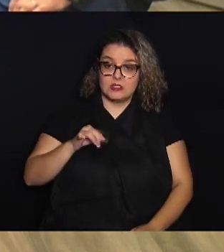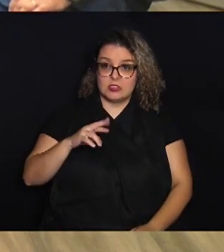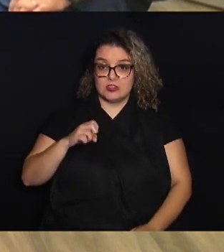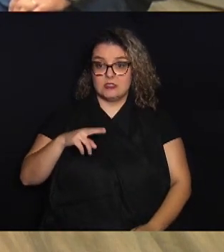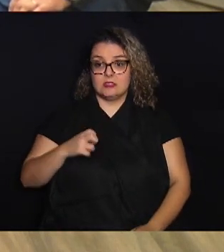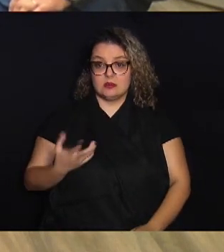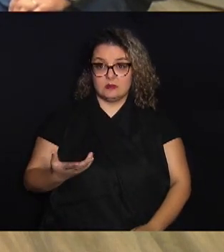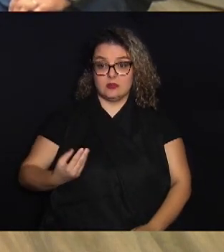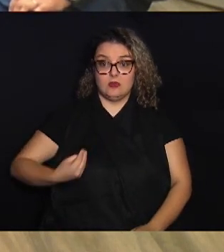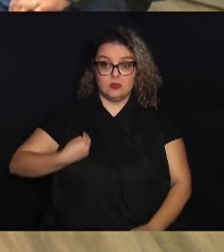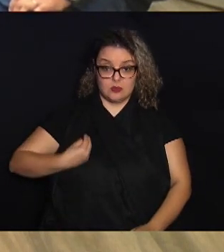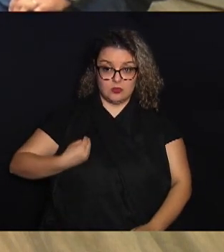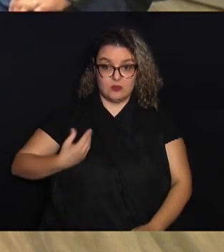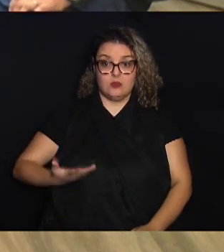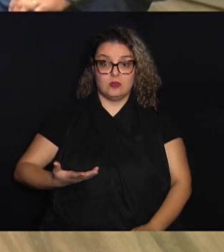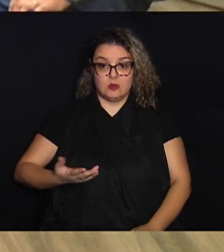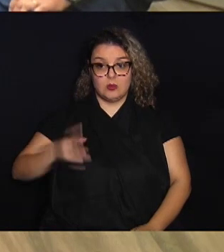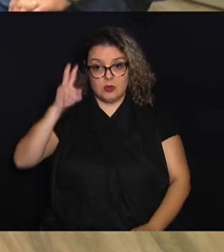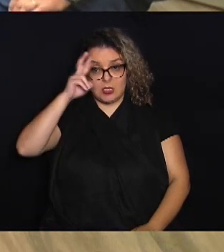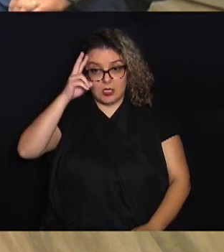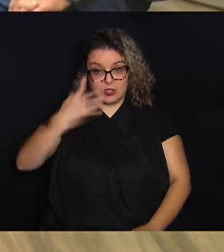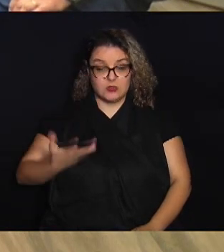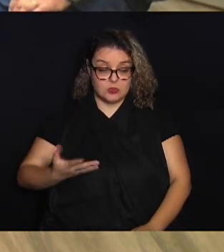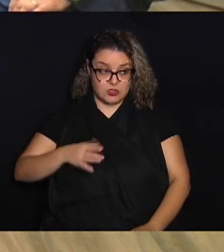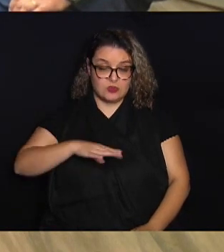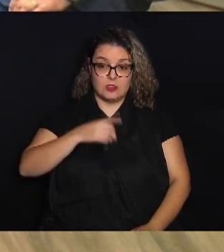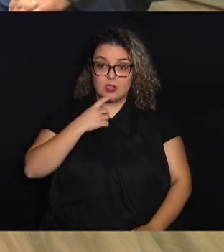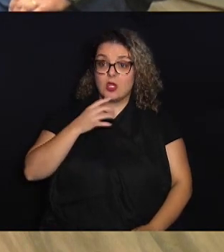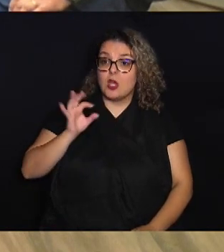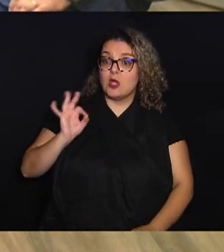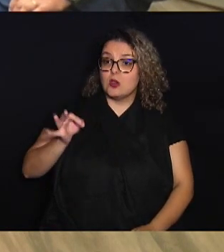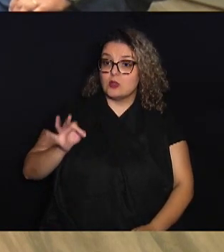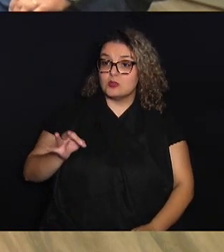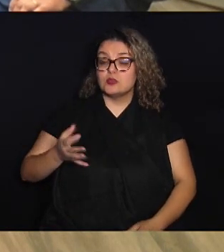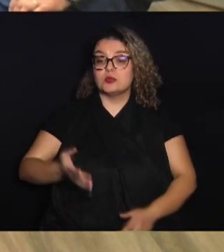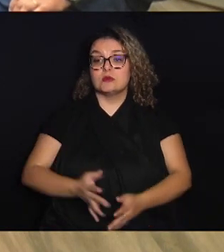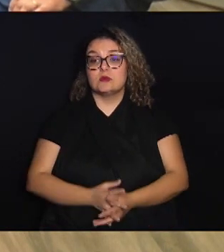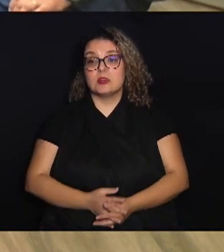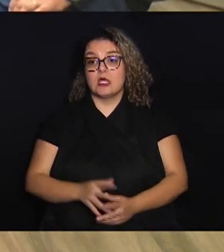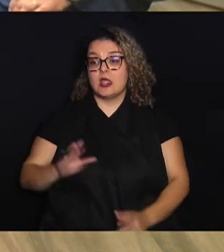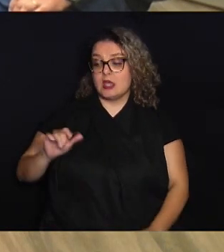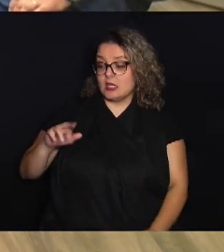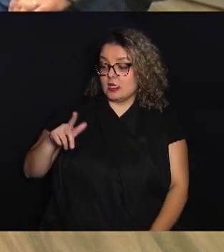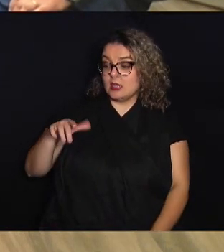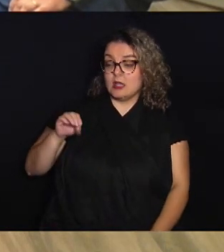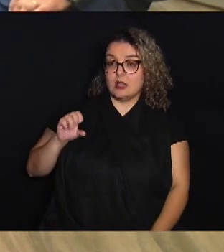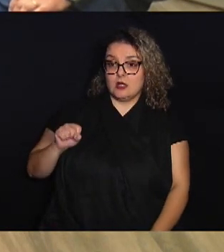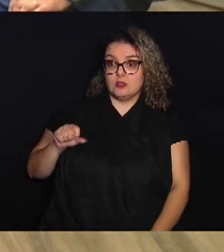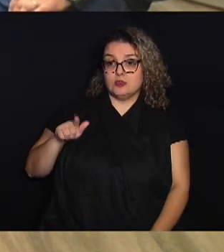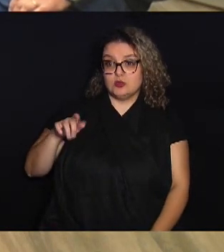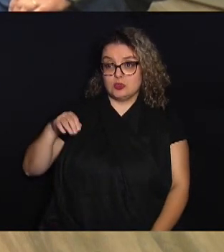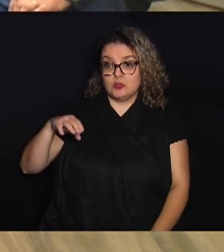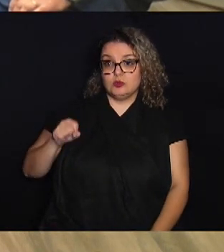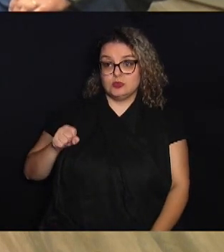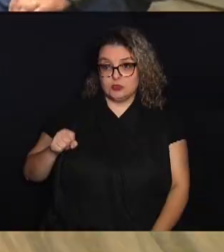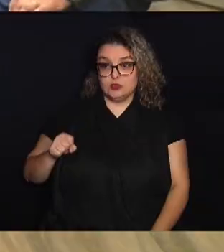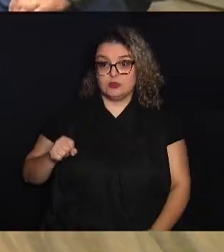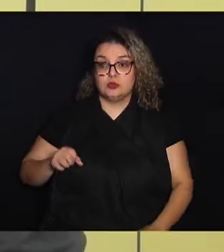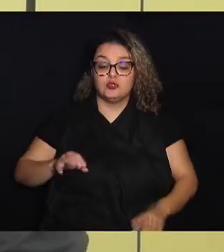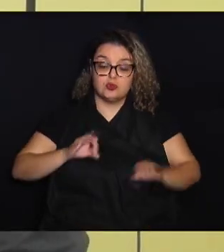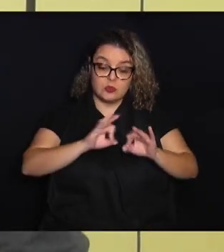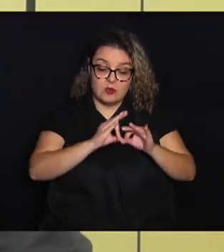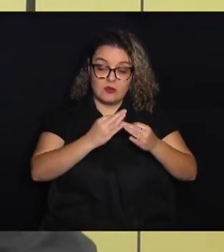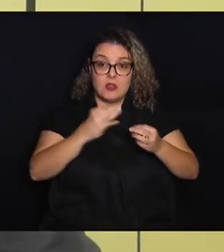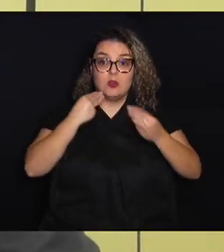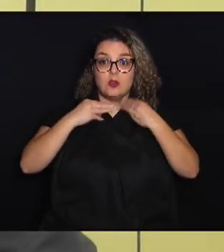está vivenciando a história de Campinas, né? Justamente. E Carlos Gomes, ele nasceu de um berço de músicos.